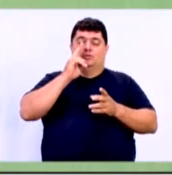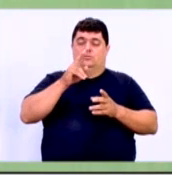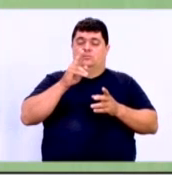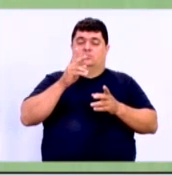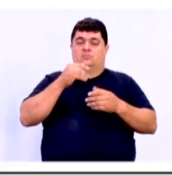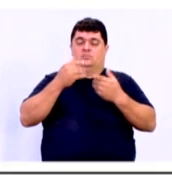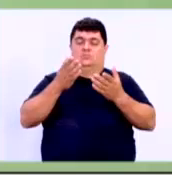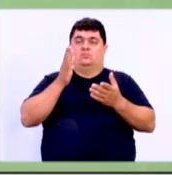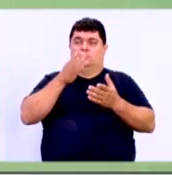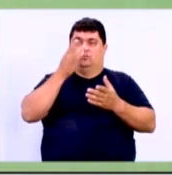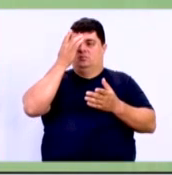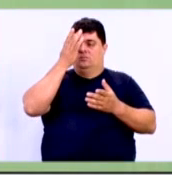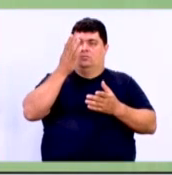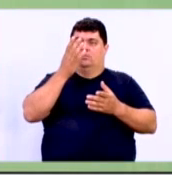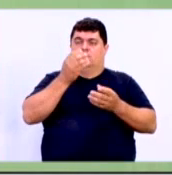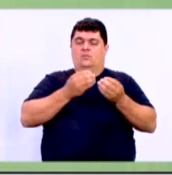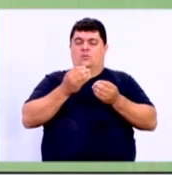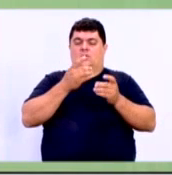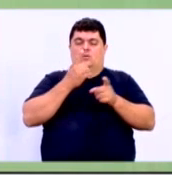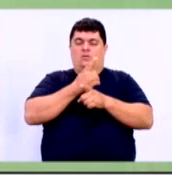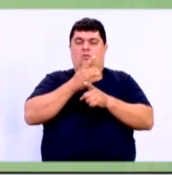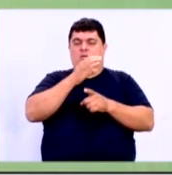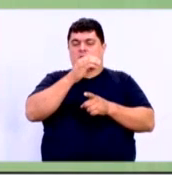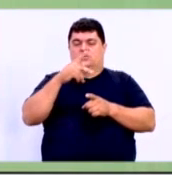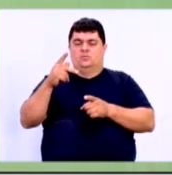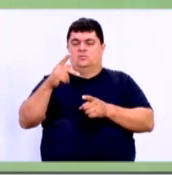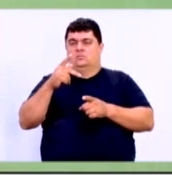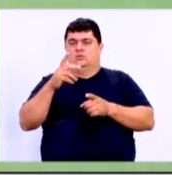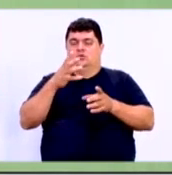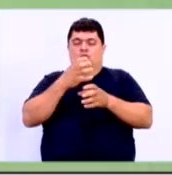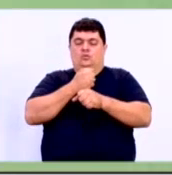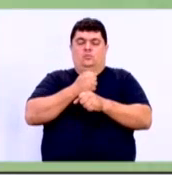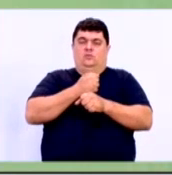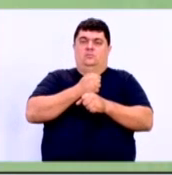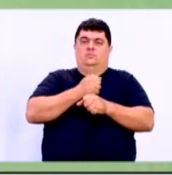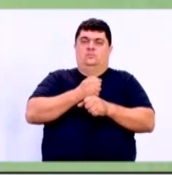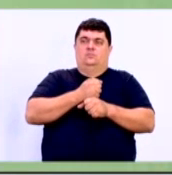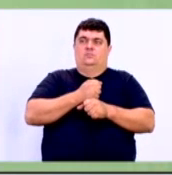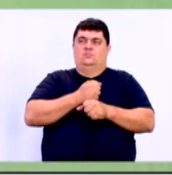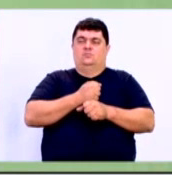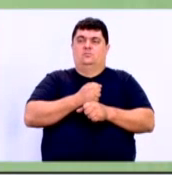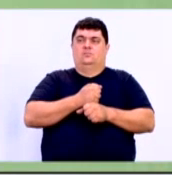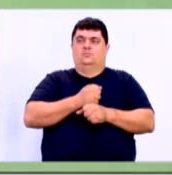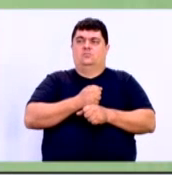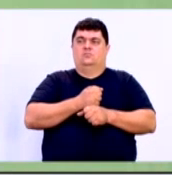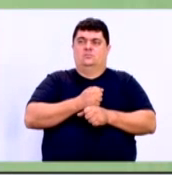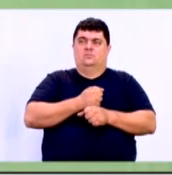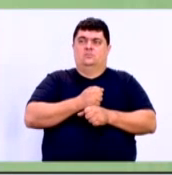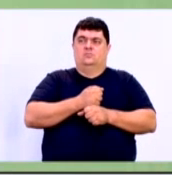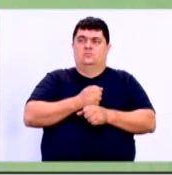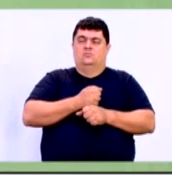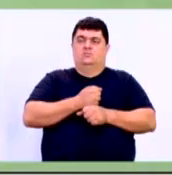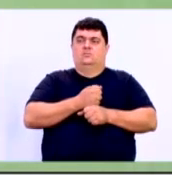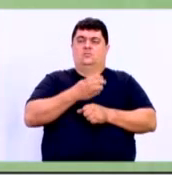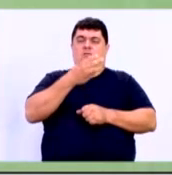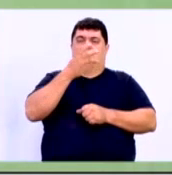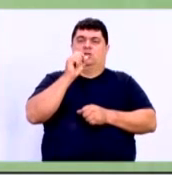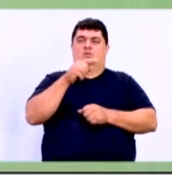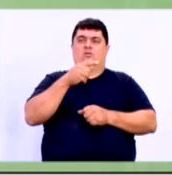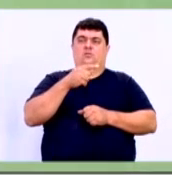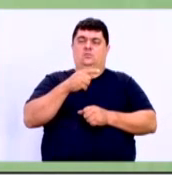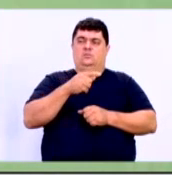e variáveis, né? Então, o que eu faço para achar o CPP? Somo tudo. Somei todos os custos fixos e variáveis, 32